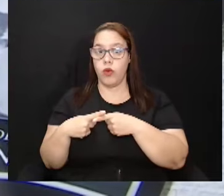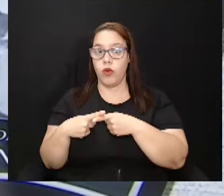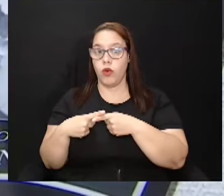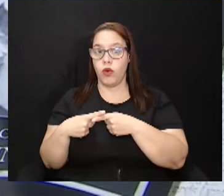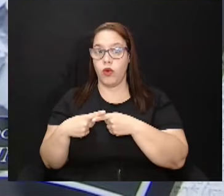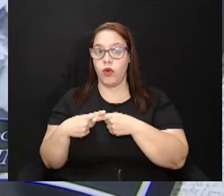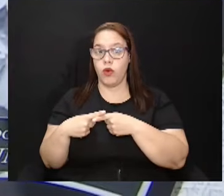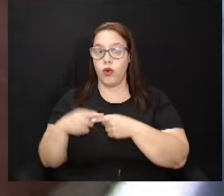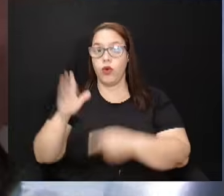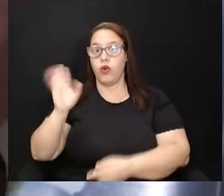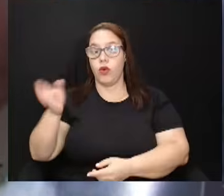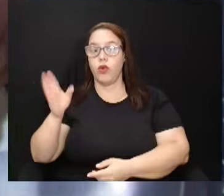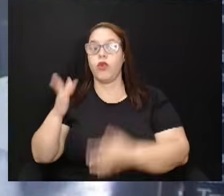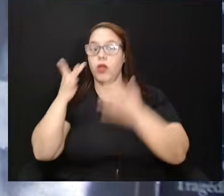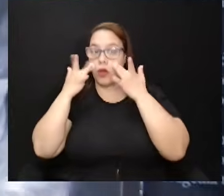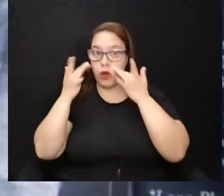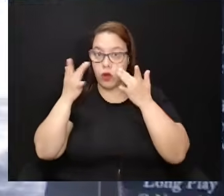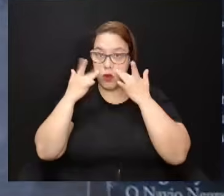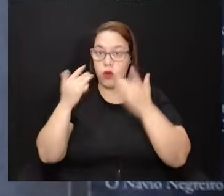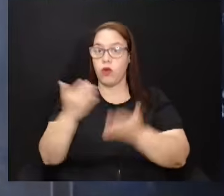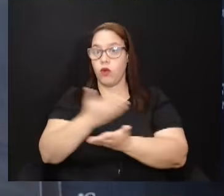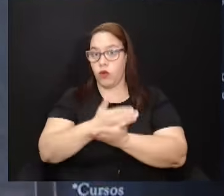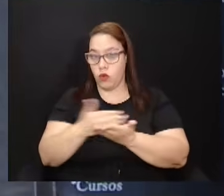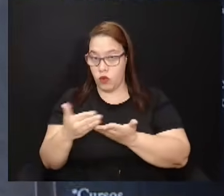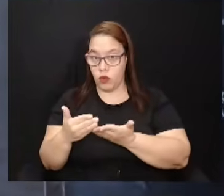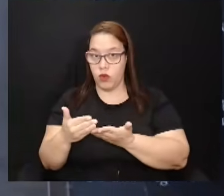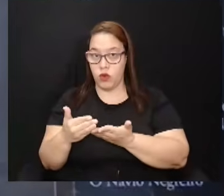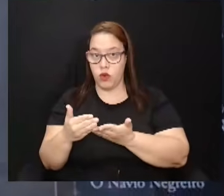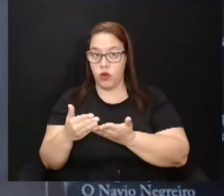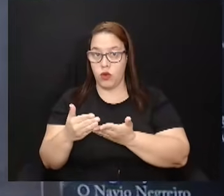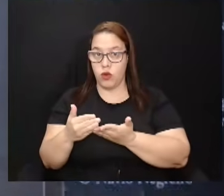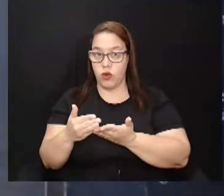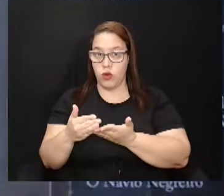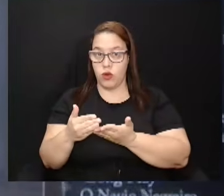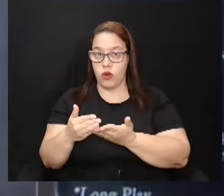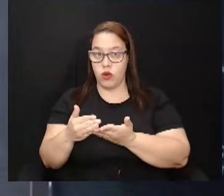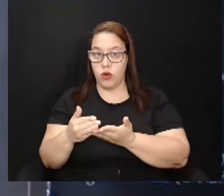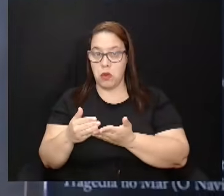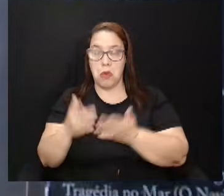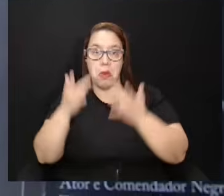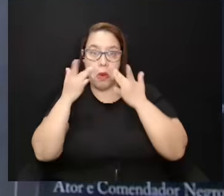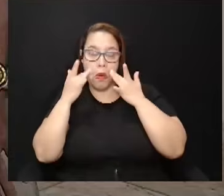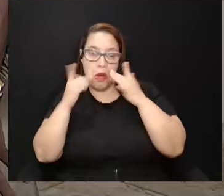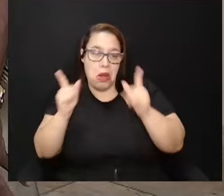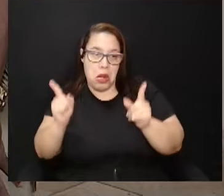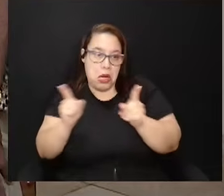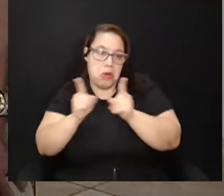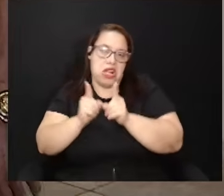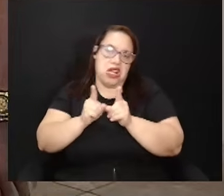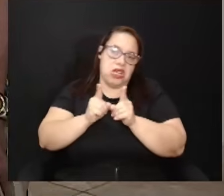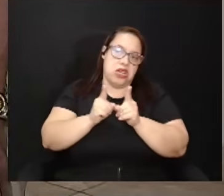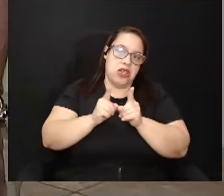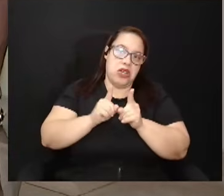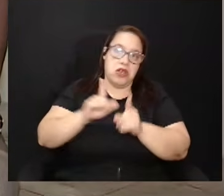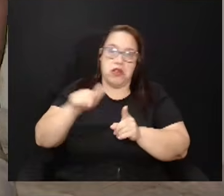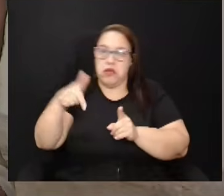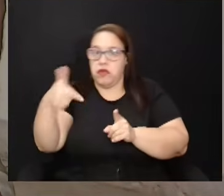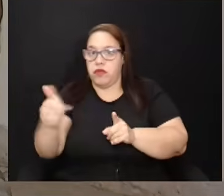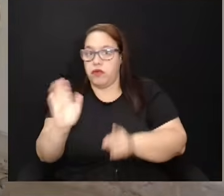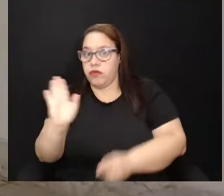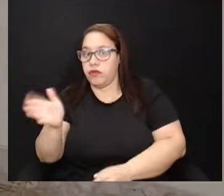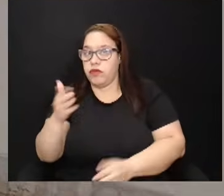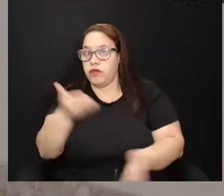no teatro, comecei com Alvin Alves, peças pequenas, dali a pouquinho eu já fui